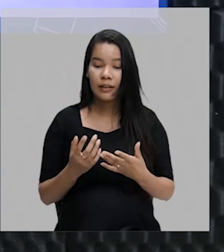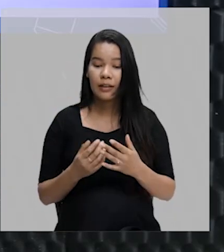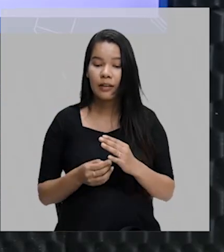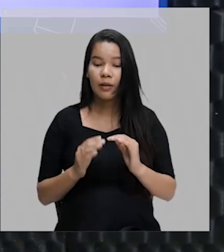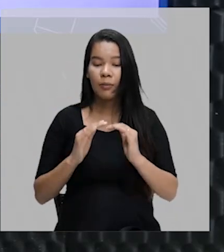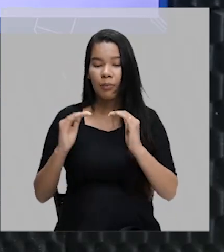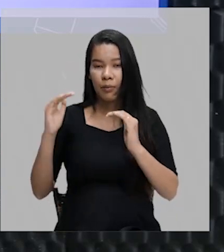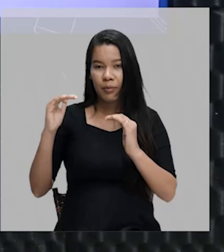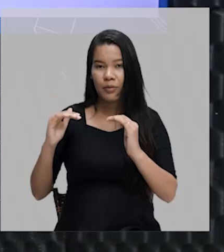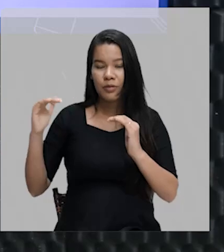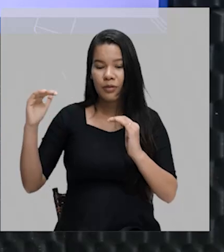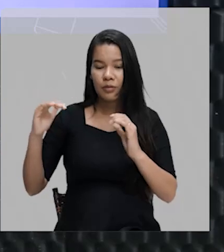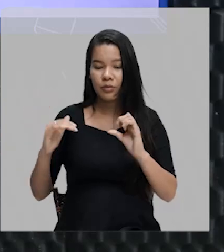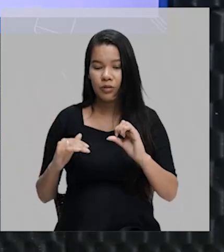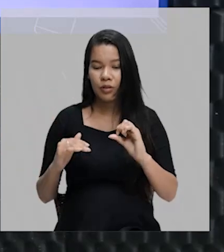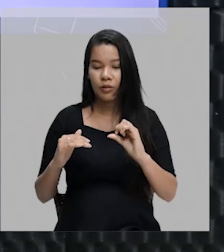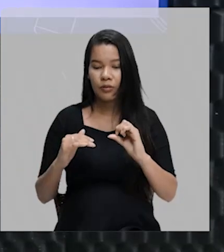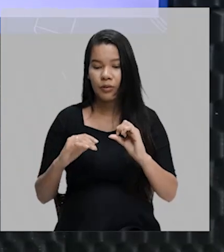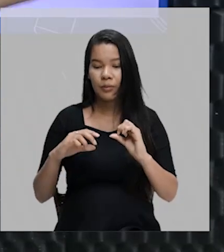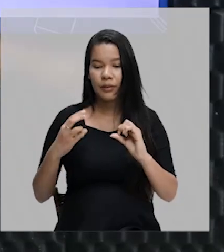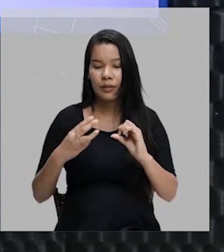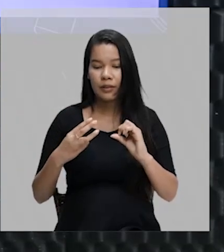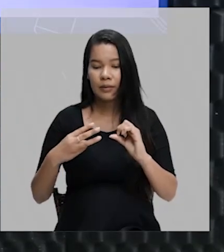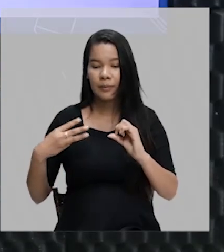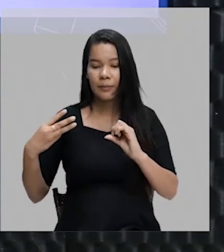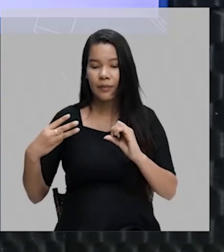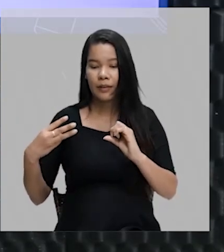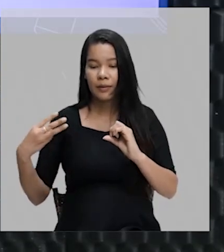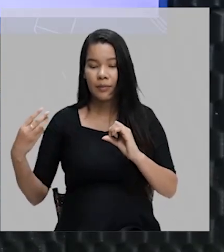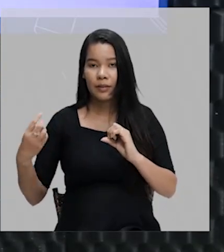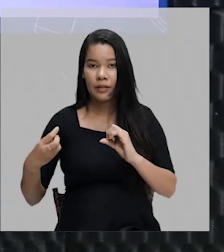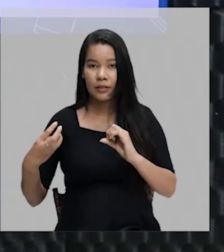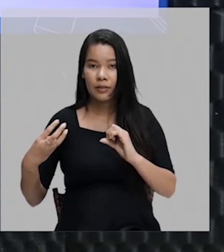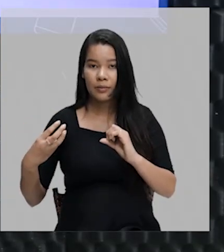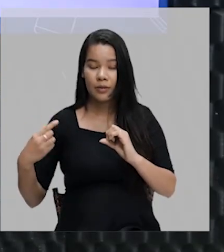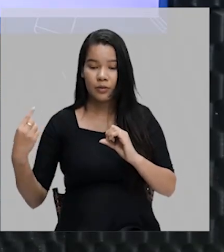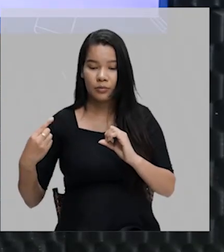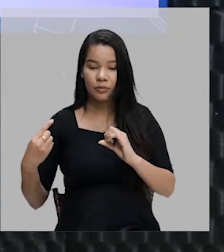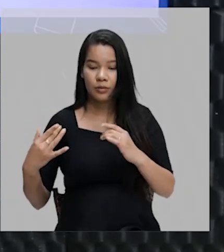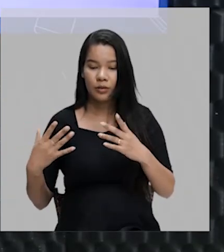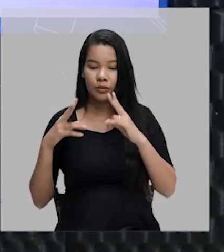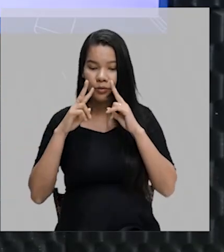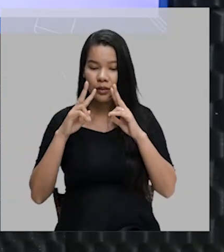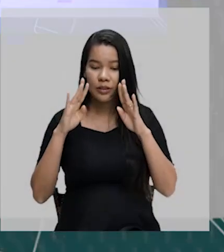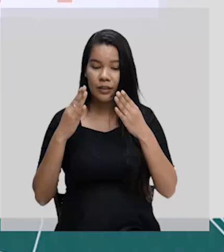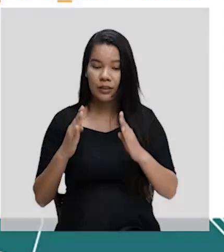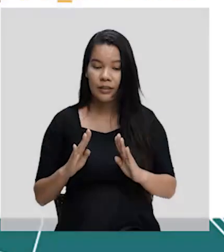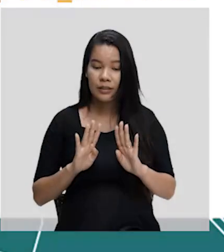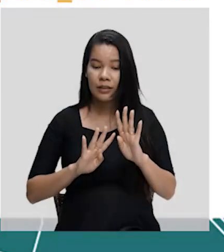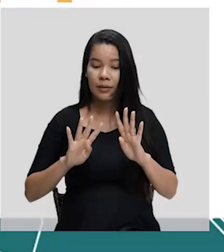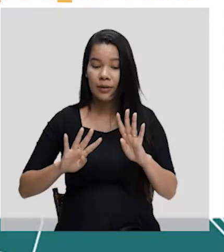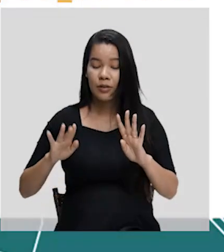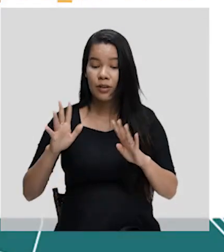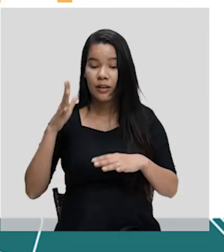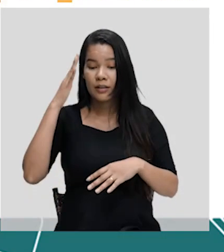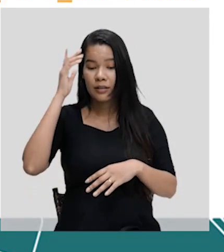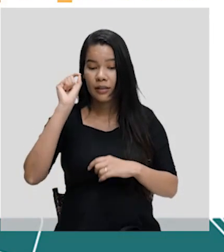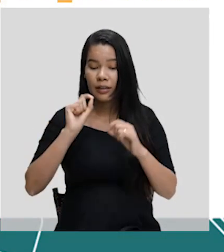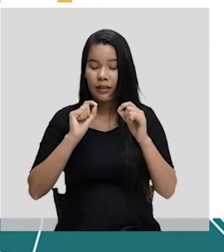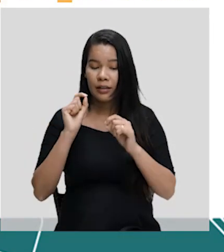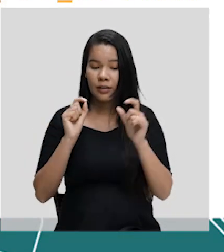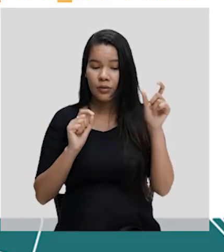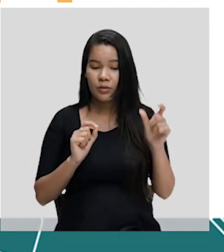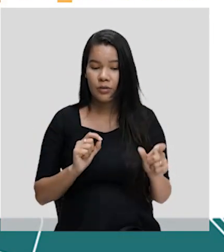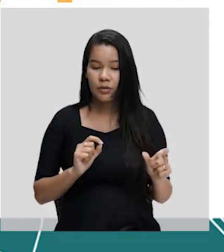proporção de 9 para 3, para 3, para 1. Então, olhando para a nossa tabelinha, eu sei que os indivíduos que